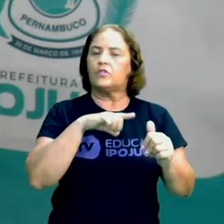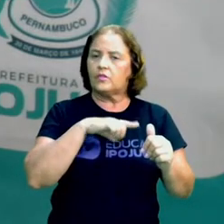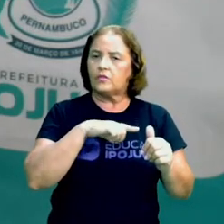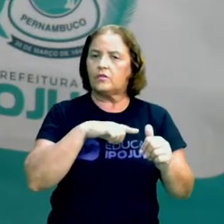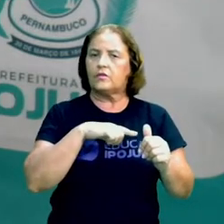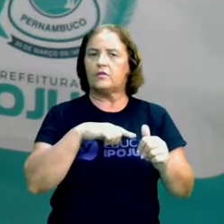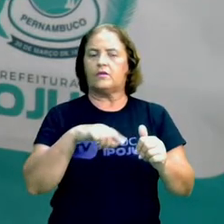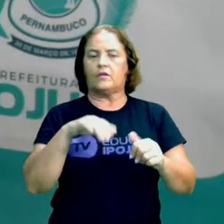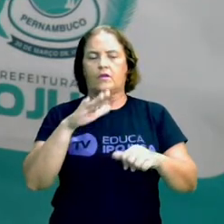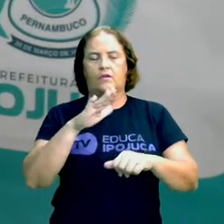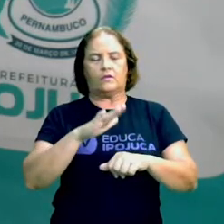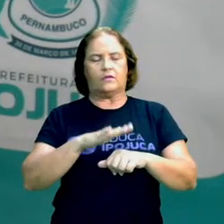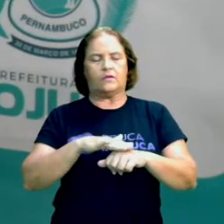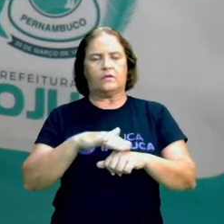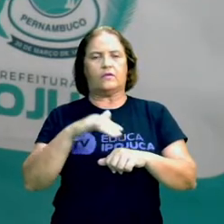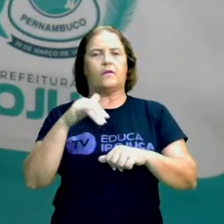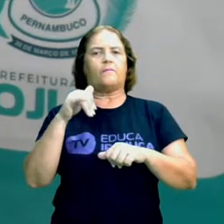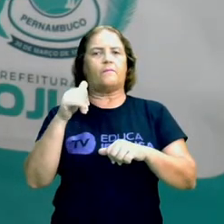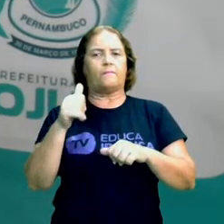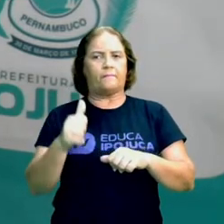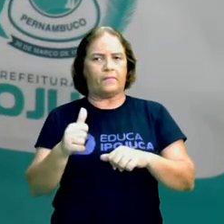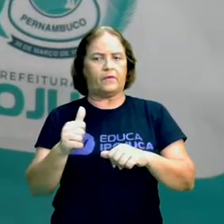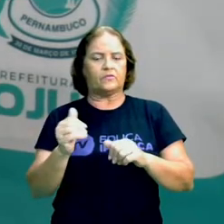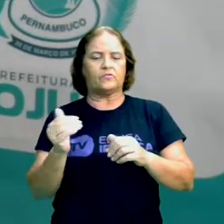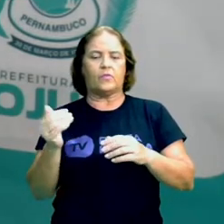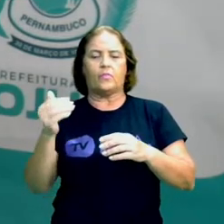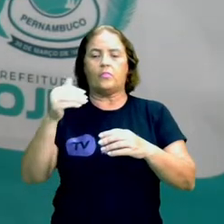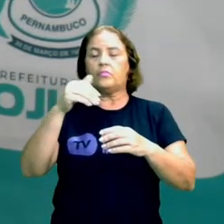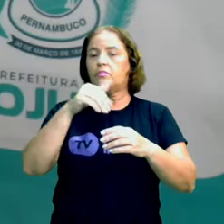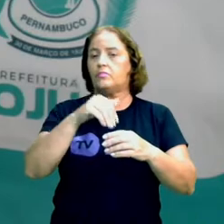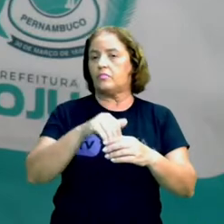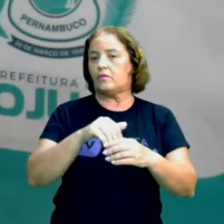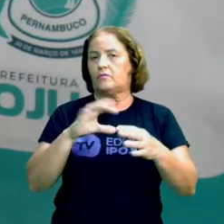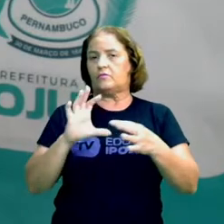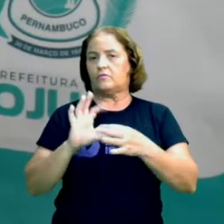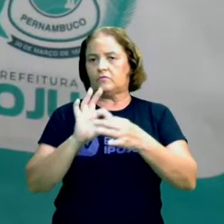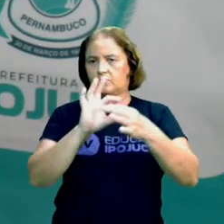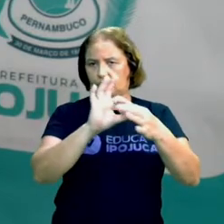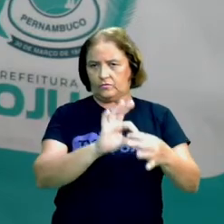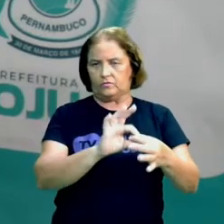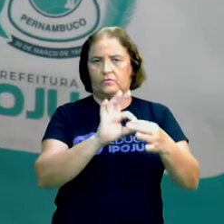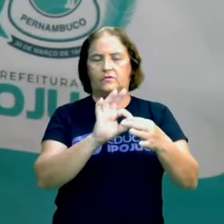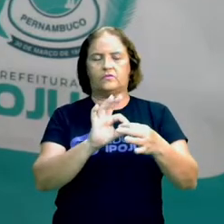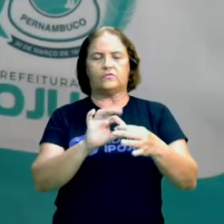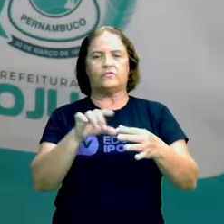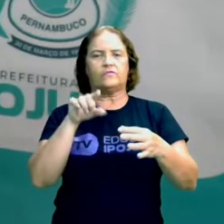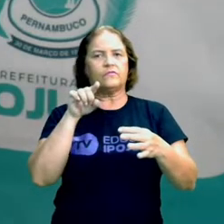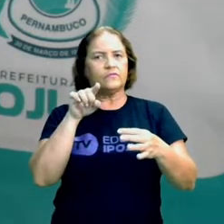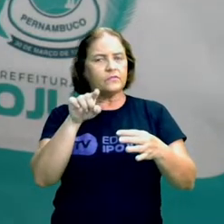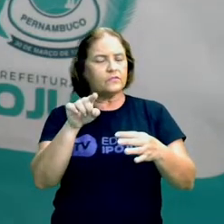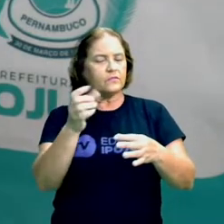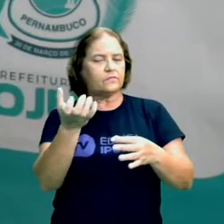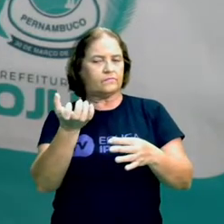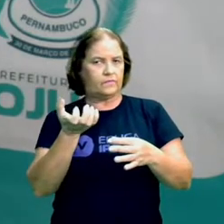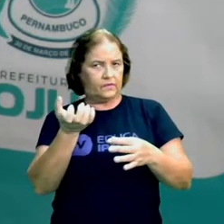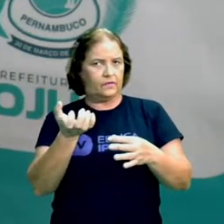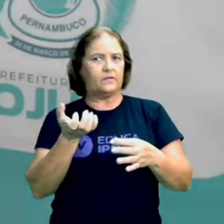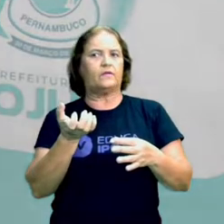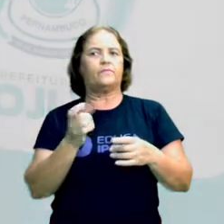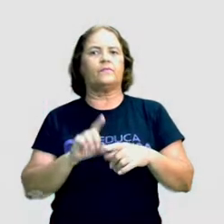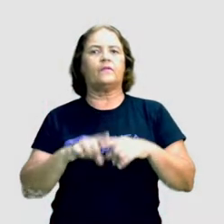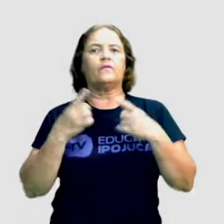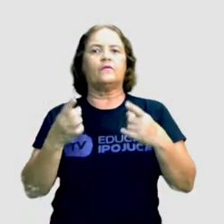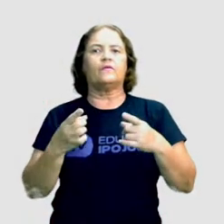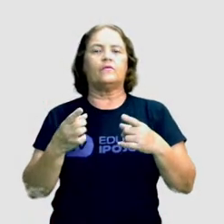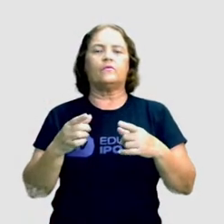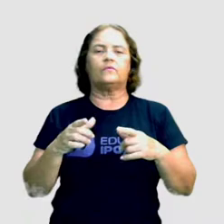mais, que estão mais dentro do contexto e da situação que me interessa. Quando selecionamos